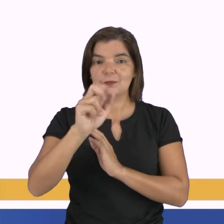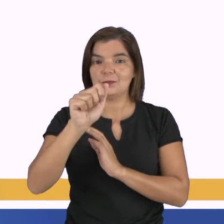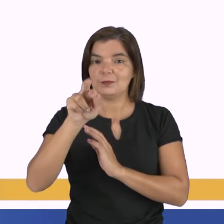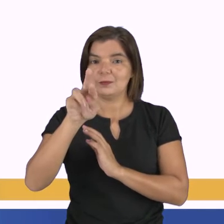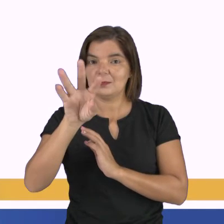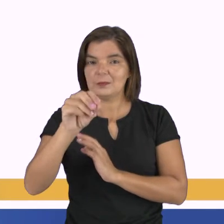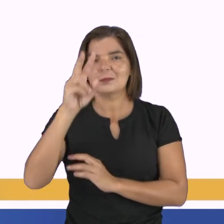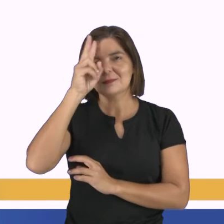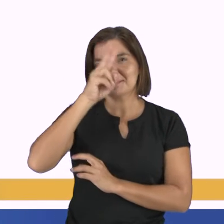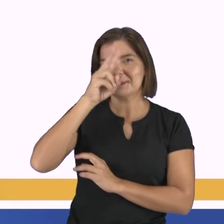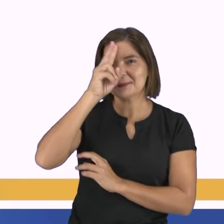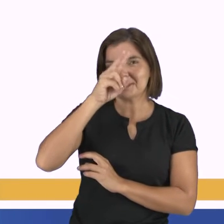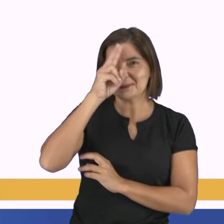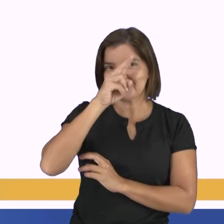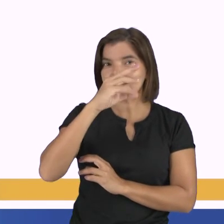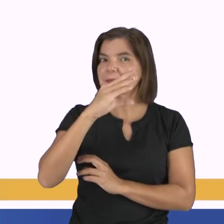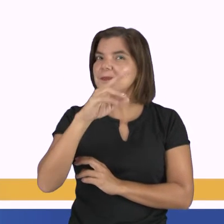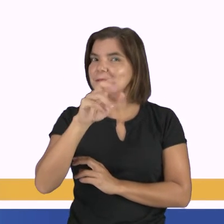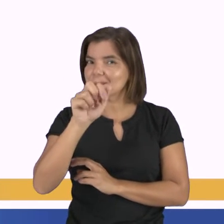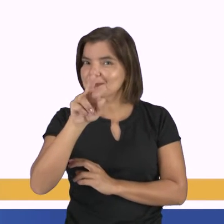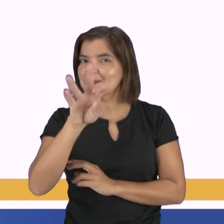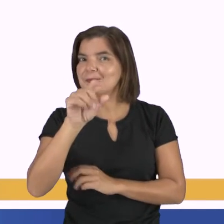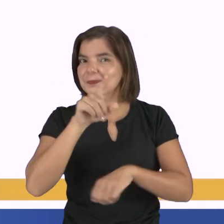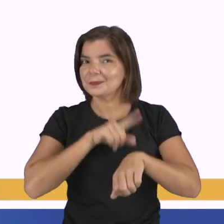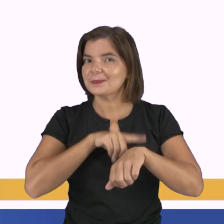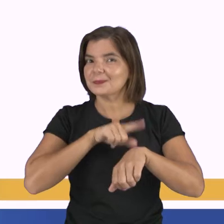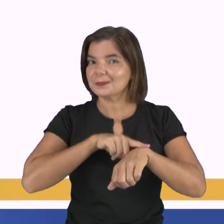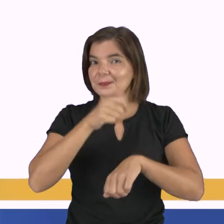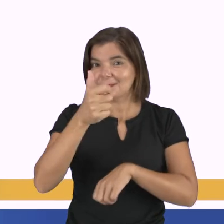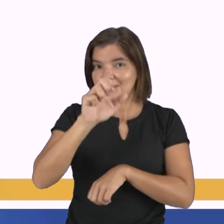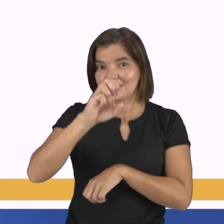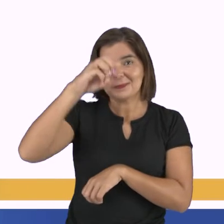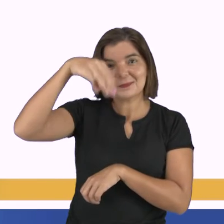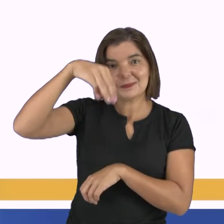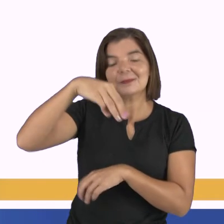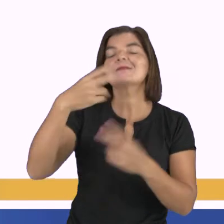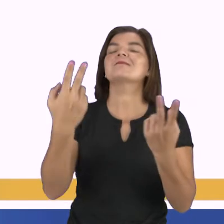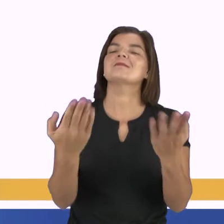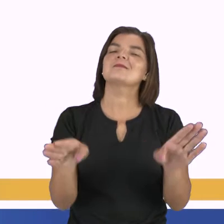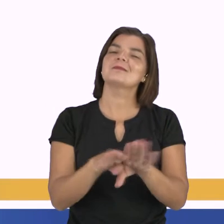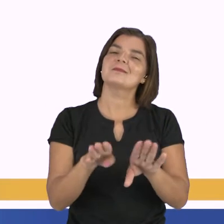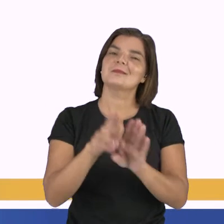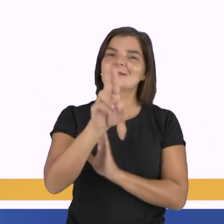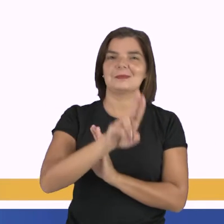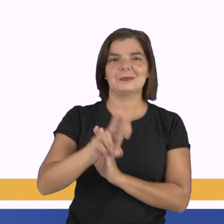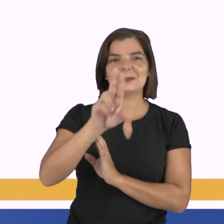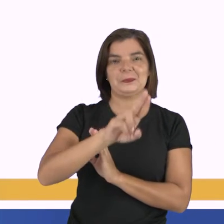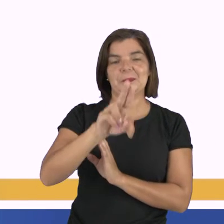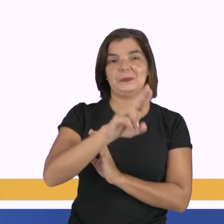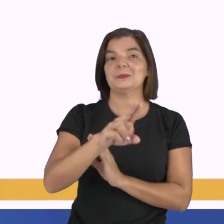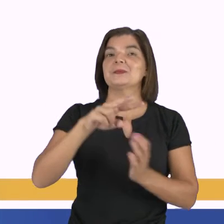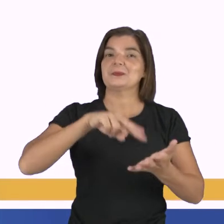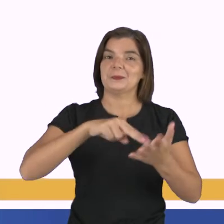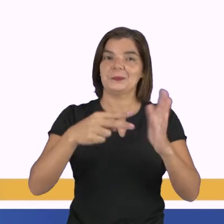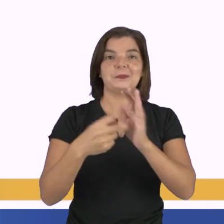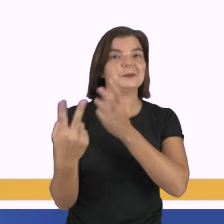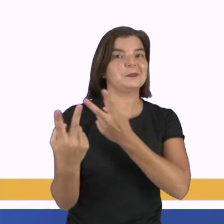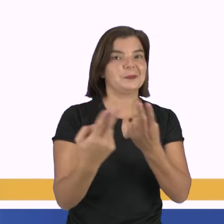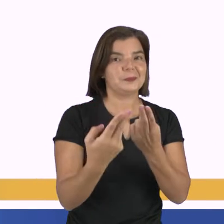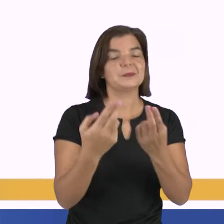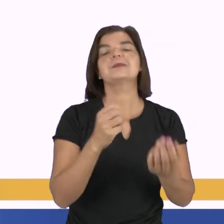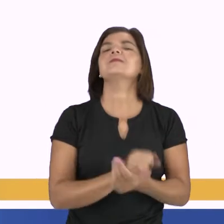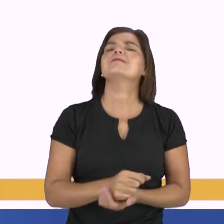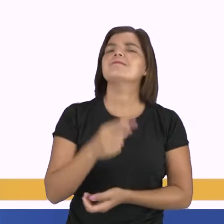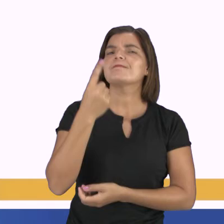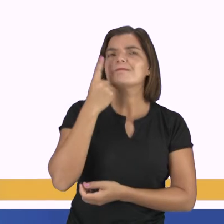7:15. Lembra que eu falei agora do quarto de hora, dos 15 minutos? Também é utilizado em espanhol, nesse sentido, certo? Então,